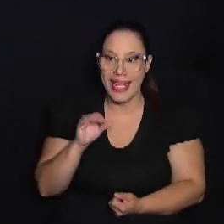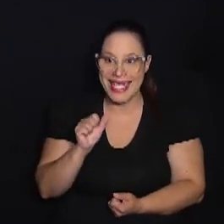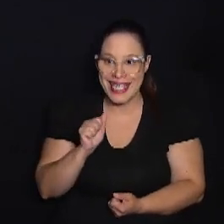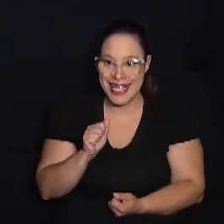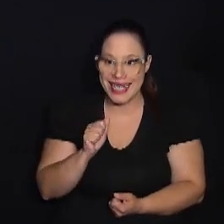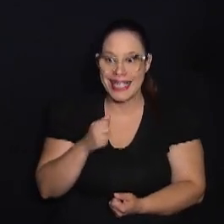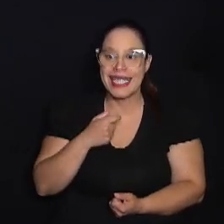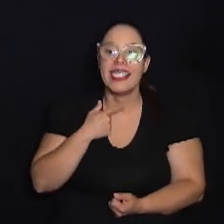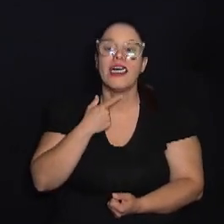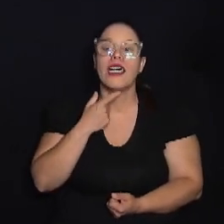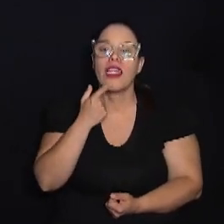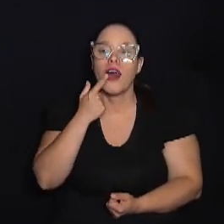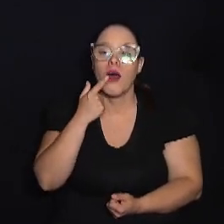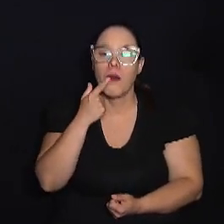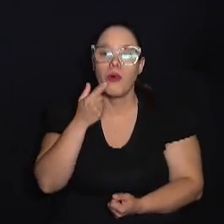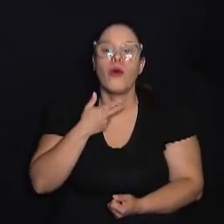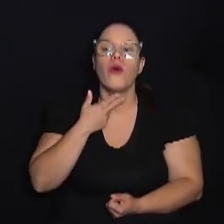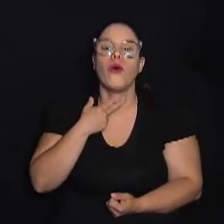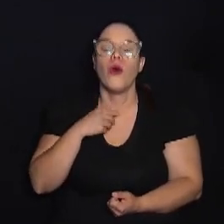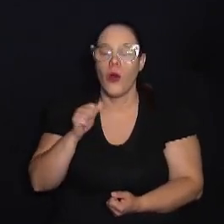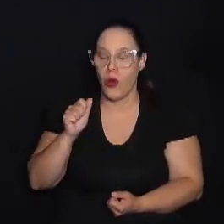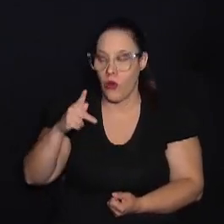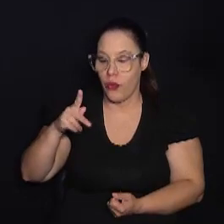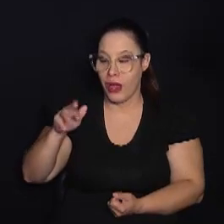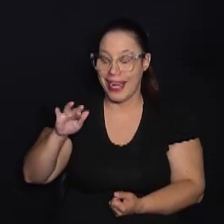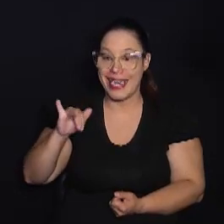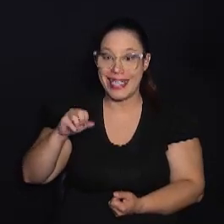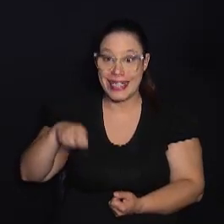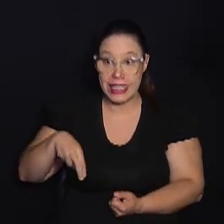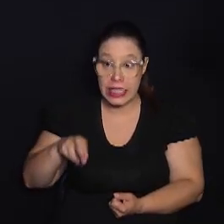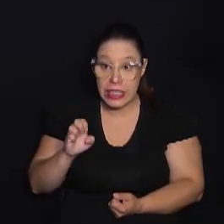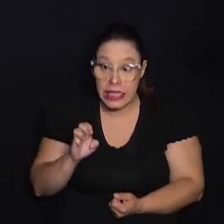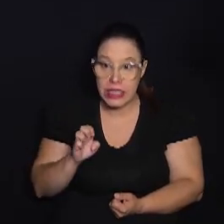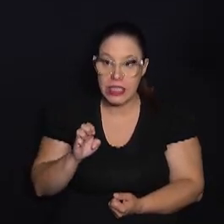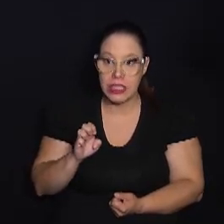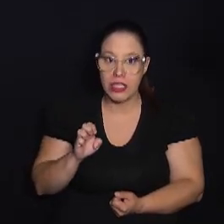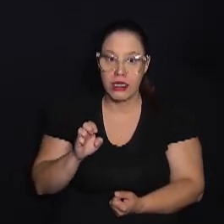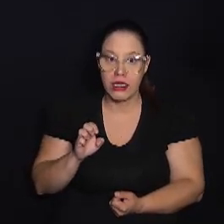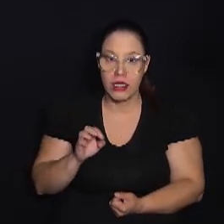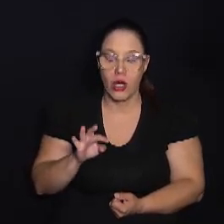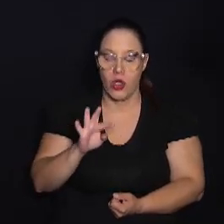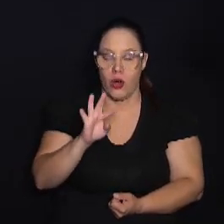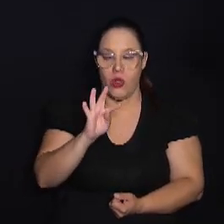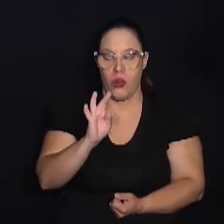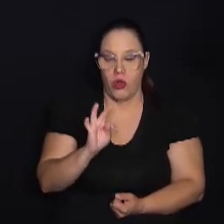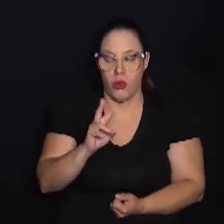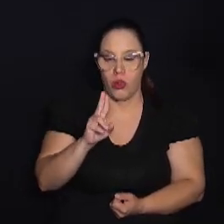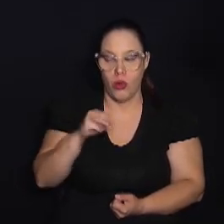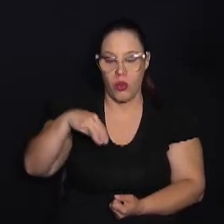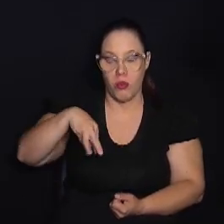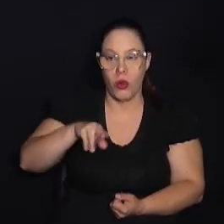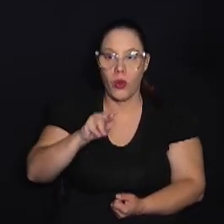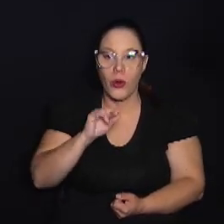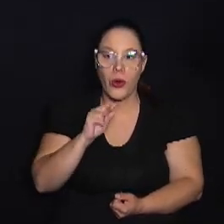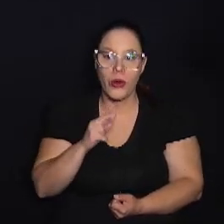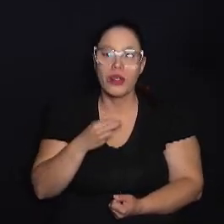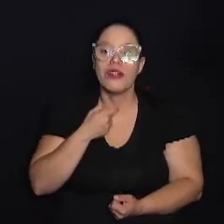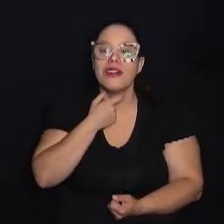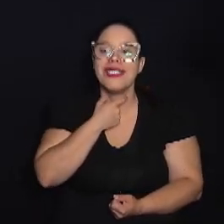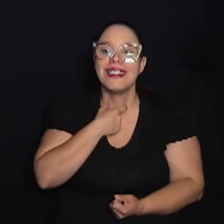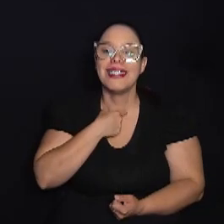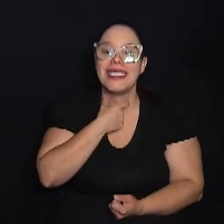gengiva, língua, faringe, laringe. Existem os tumores de tireoide, que é um espectro